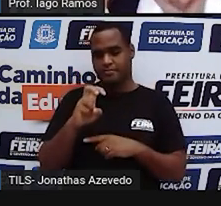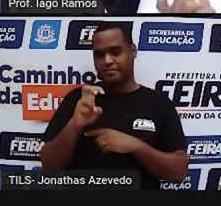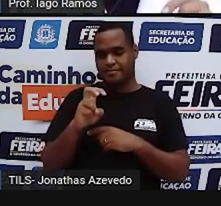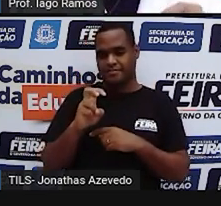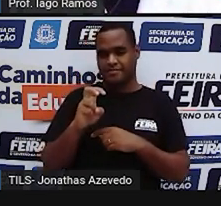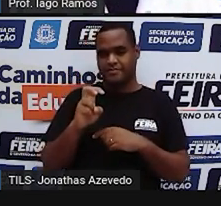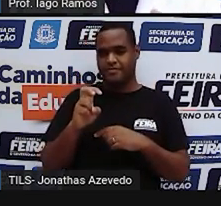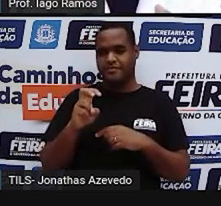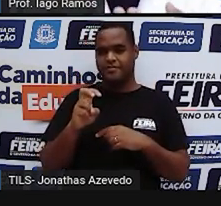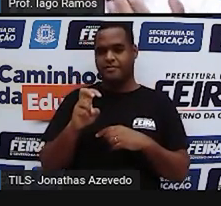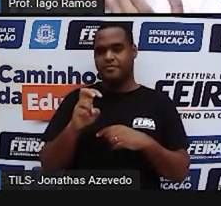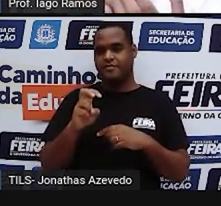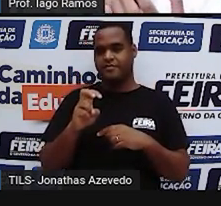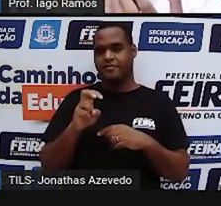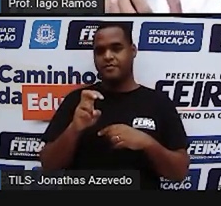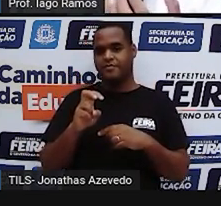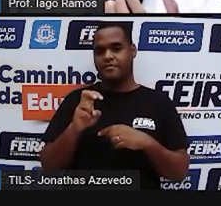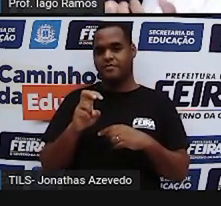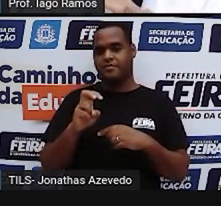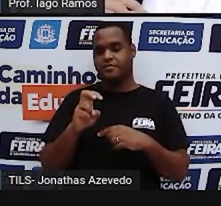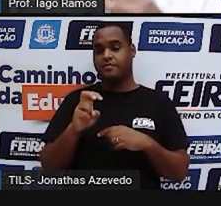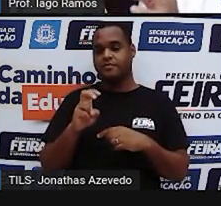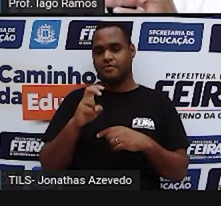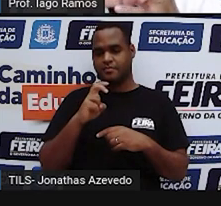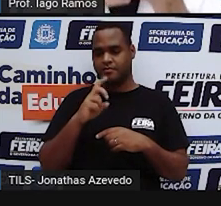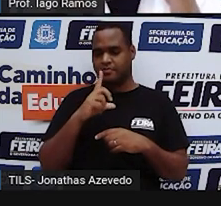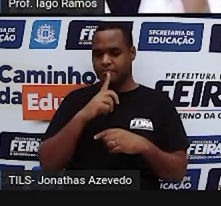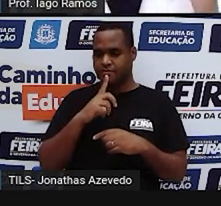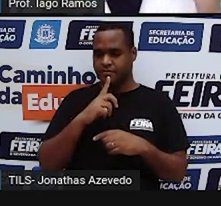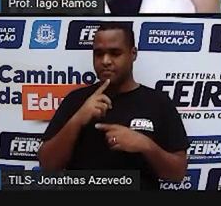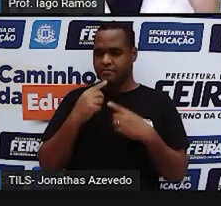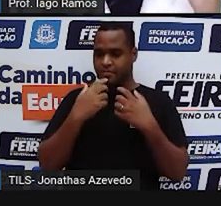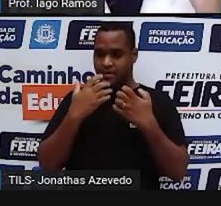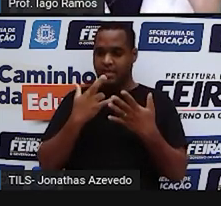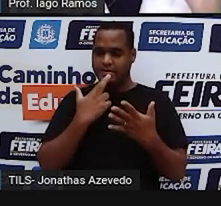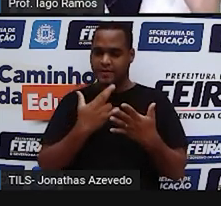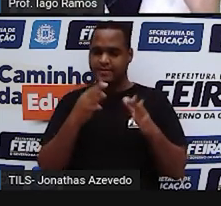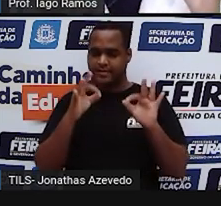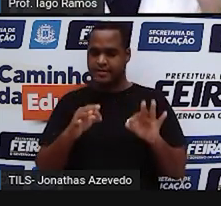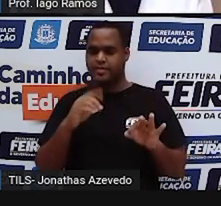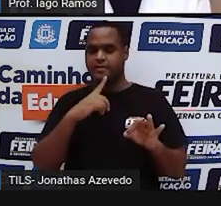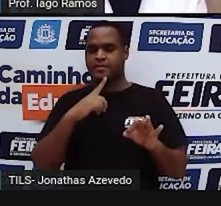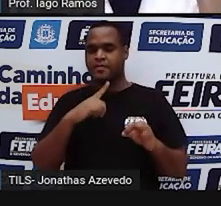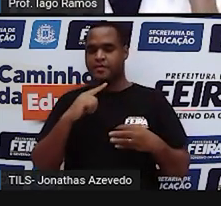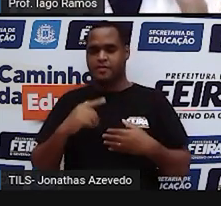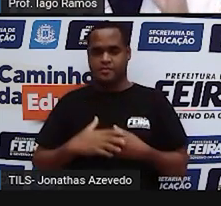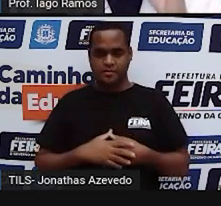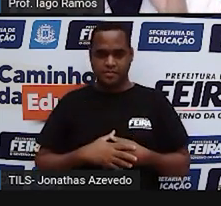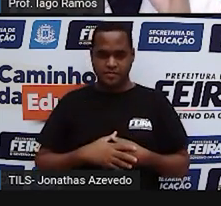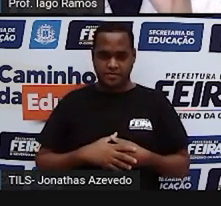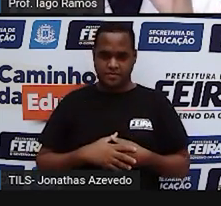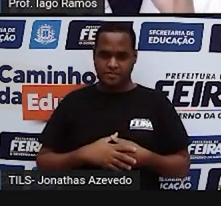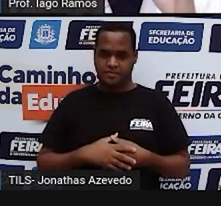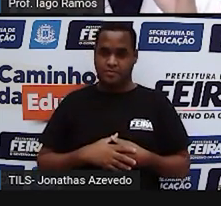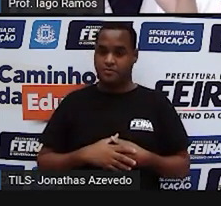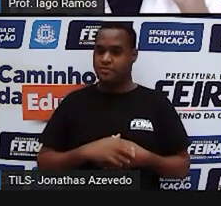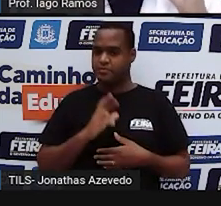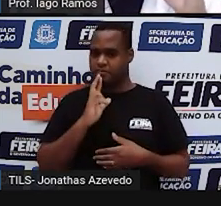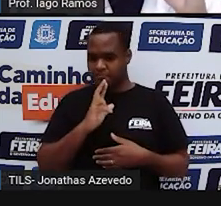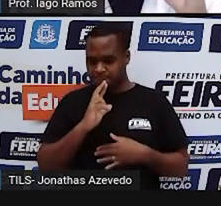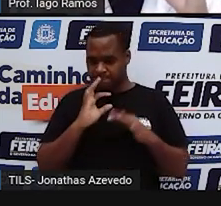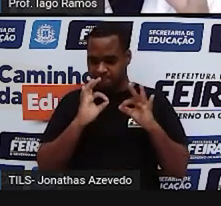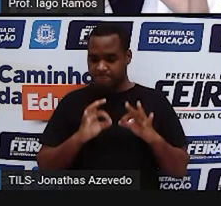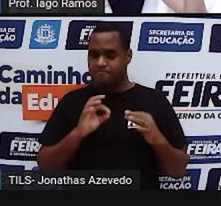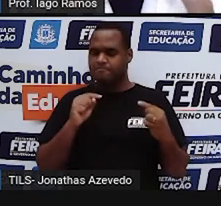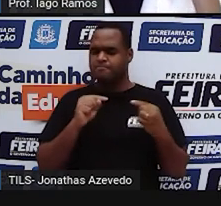41 X5 E aí eu aperto a tecla igual aí sai um resultado Segura esse resultado aí